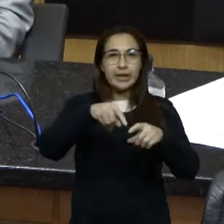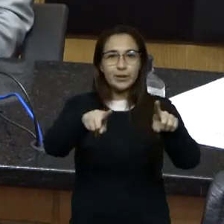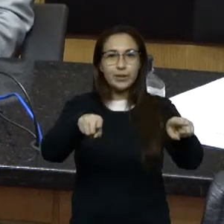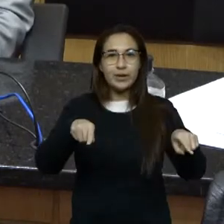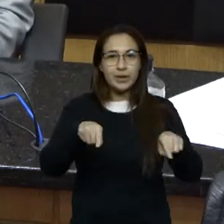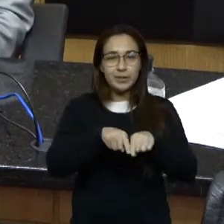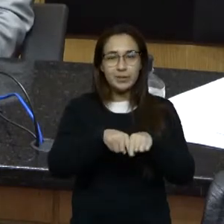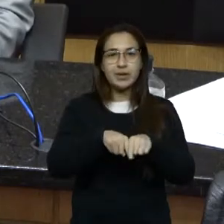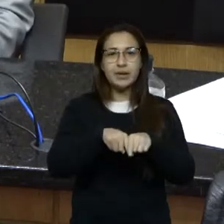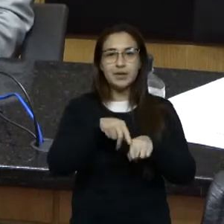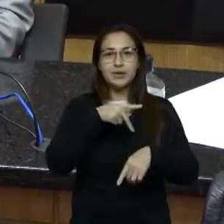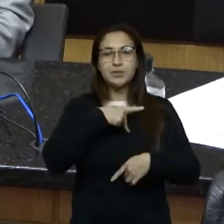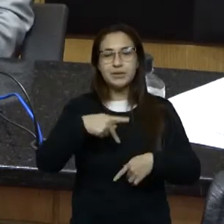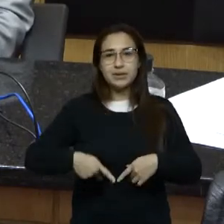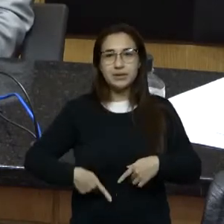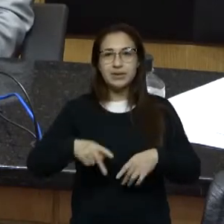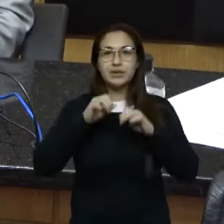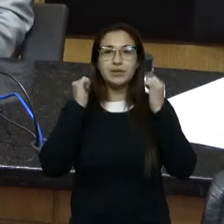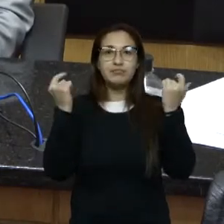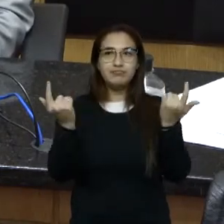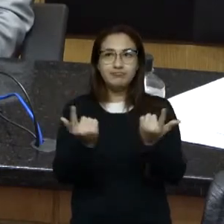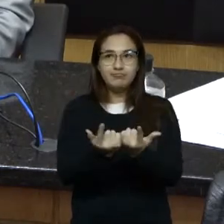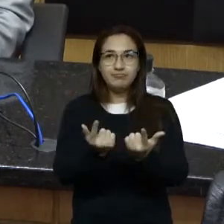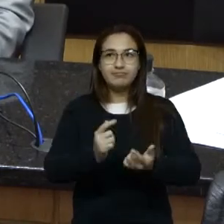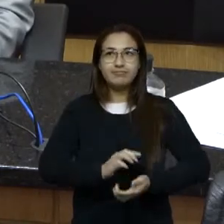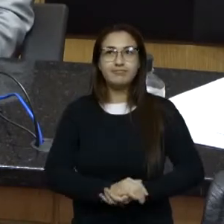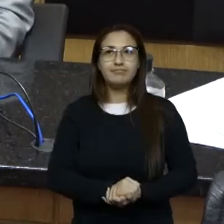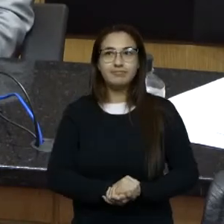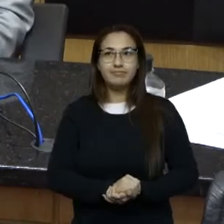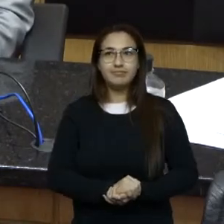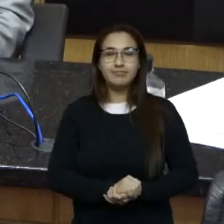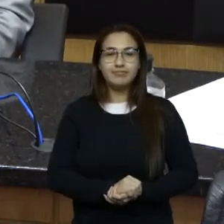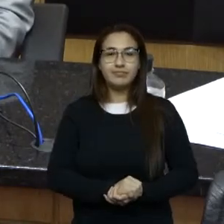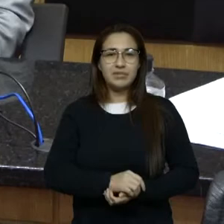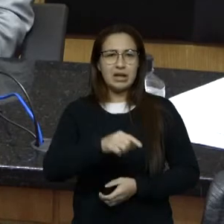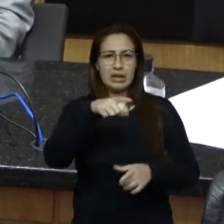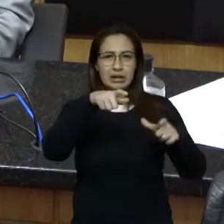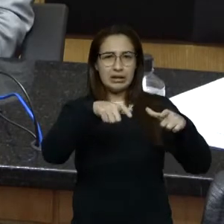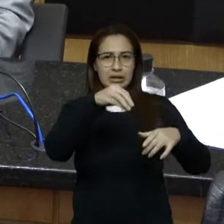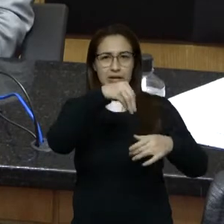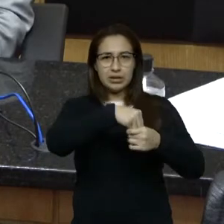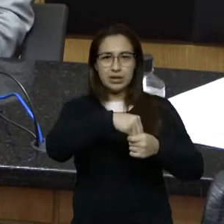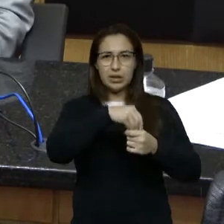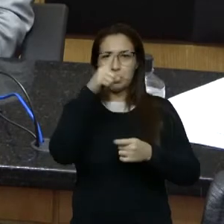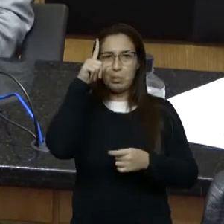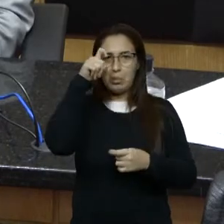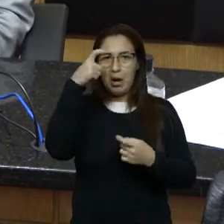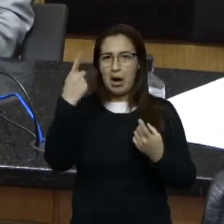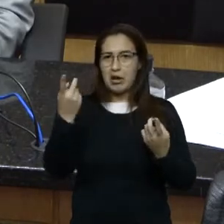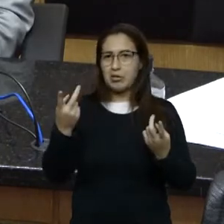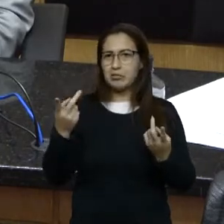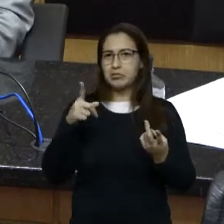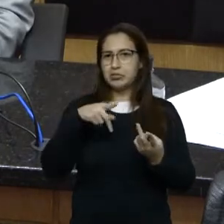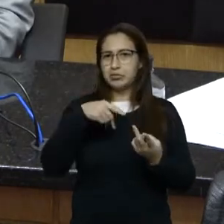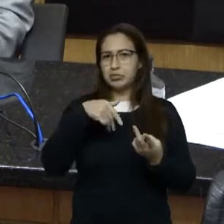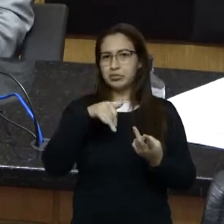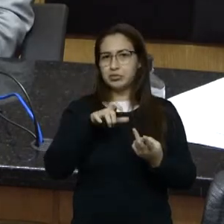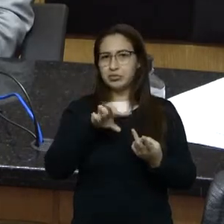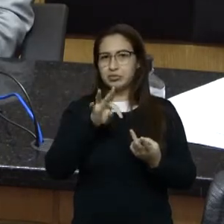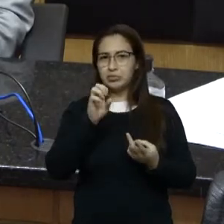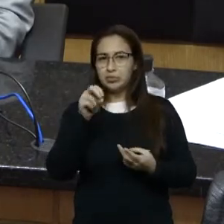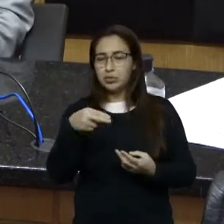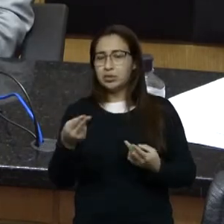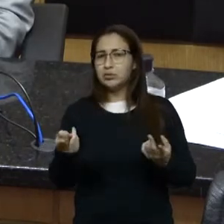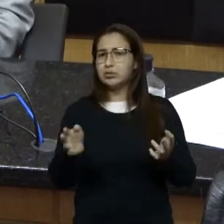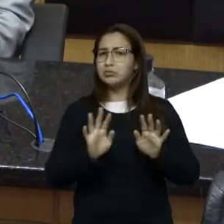presidente da Assembleia Legislativa e não foi no gabinete Deputado Marcos não foi gabinete Deputado Hilton nós